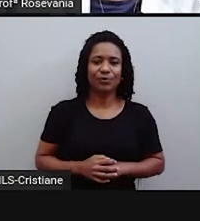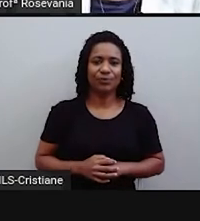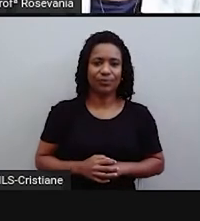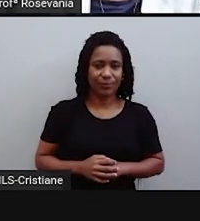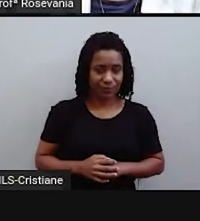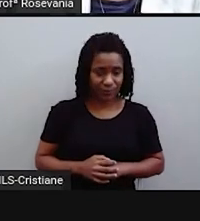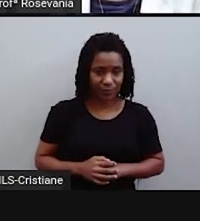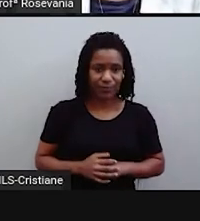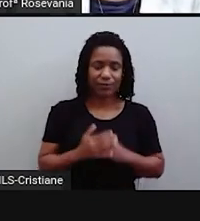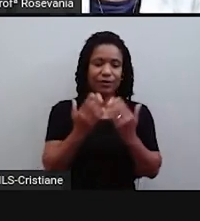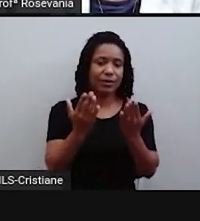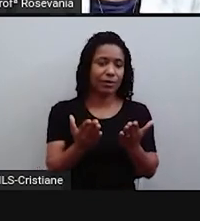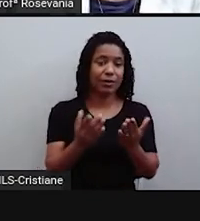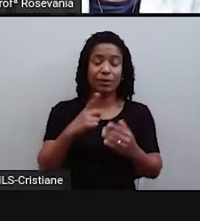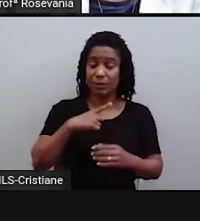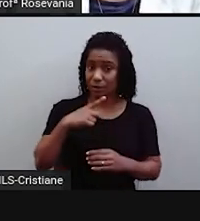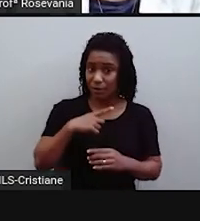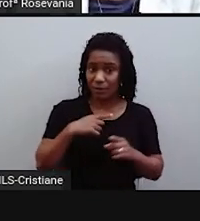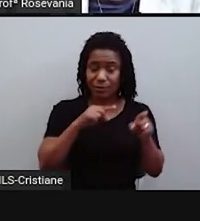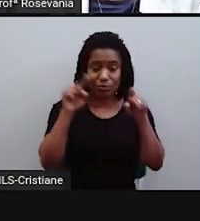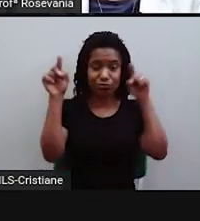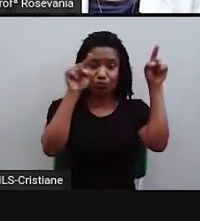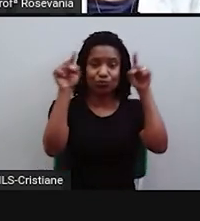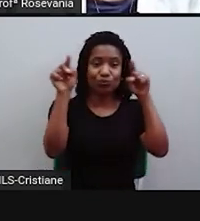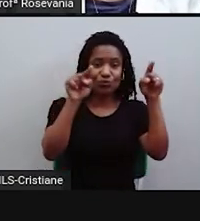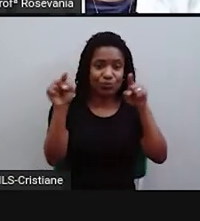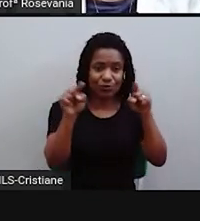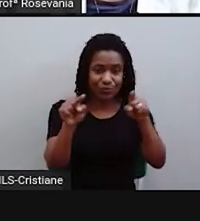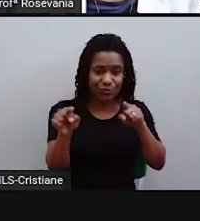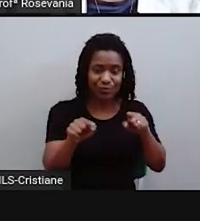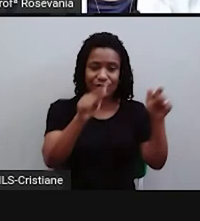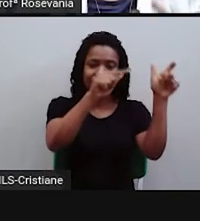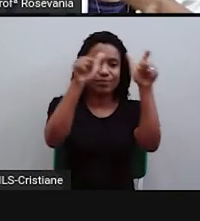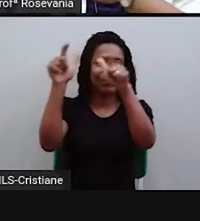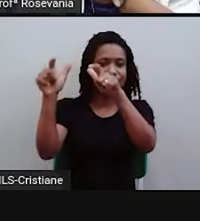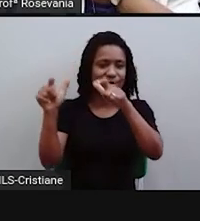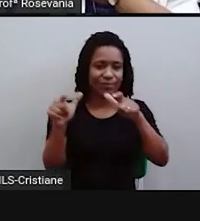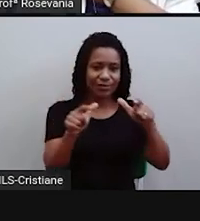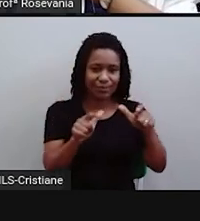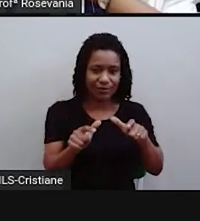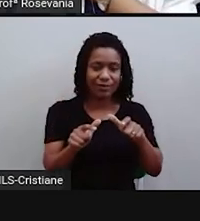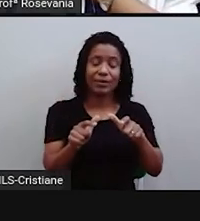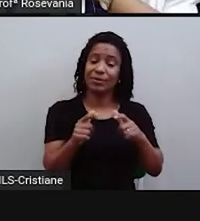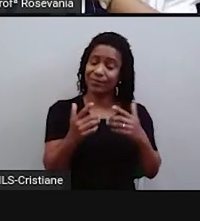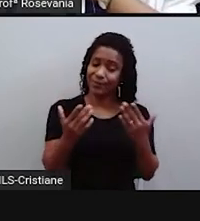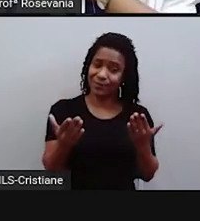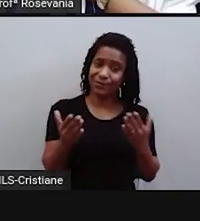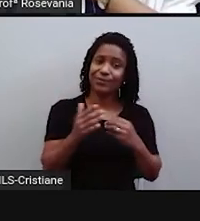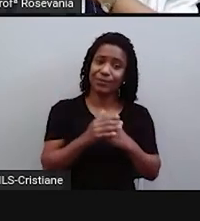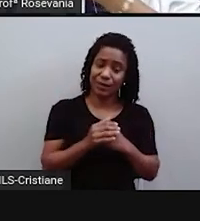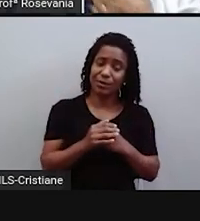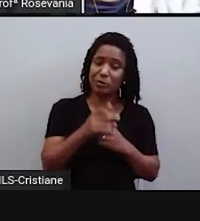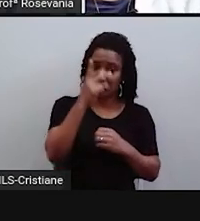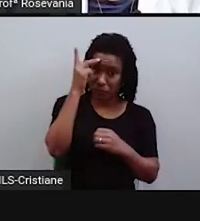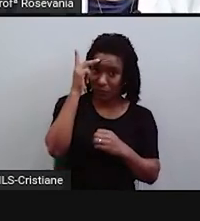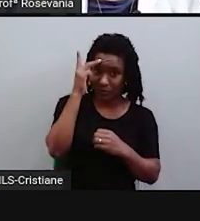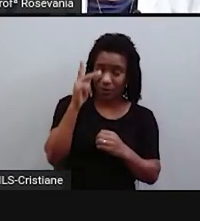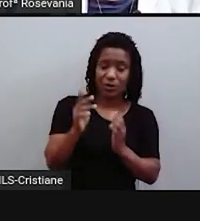essa forma da gente, né, se localizar é bastante utilizada. Os navegantes,